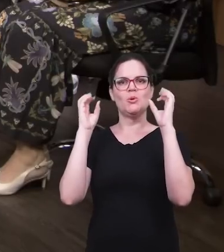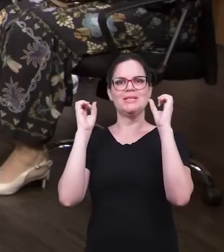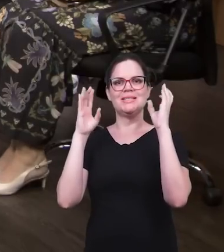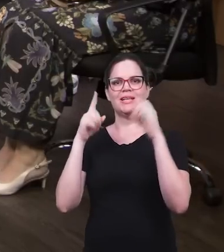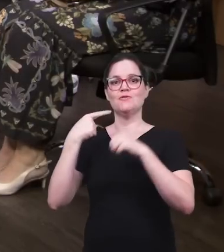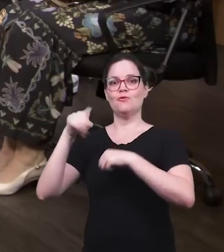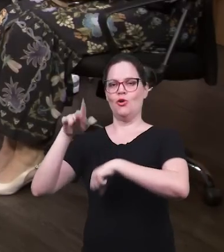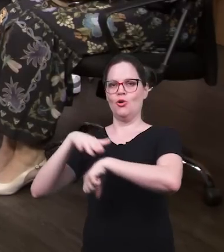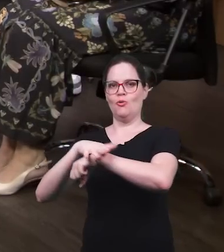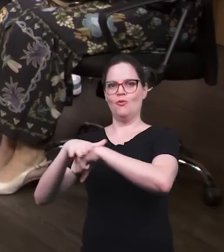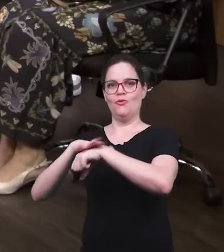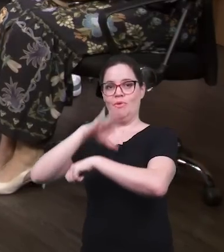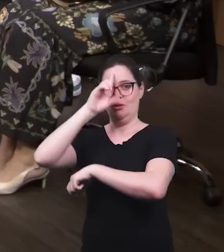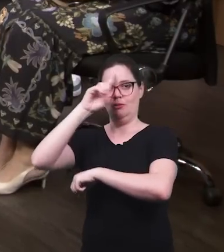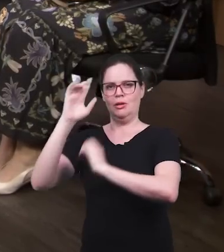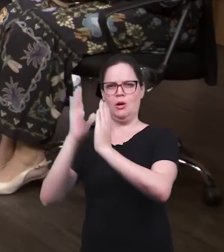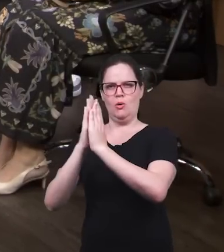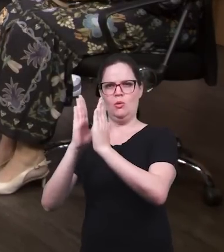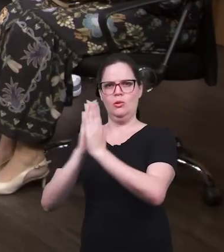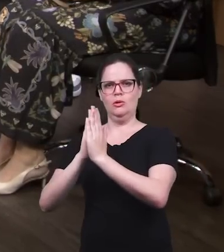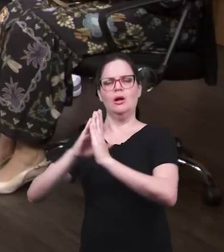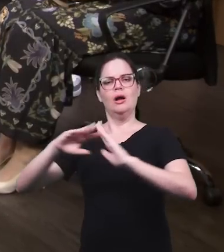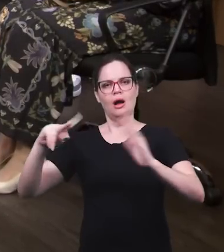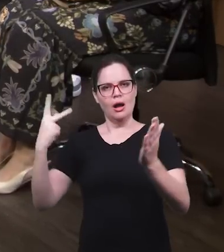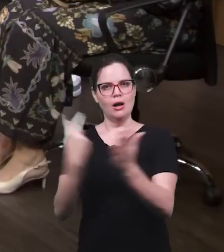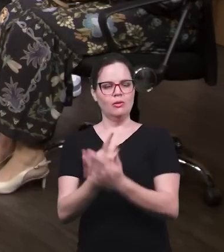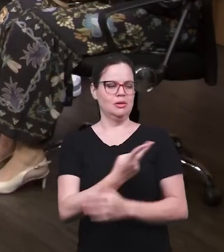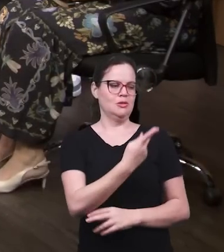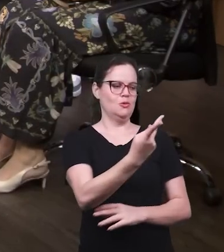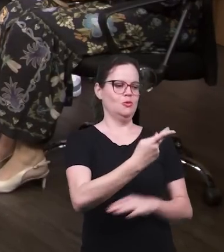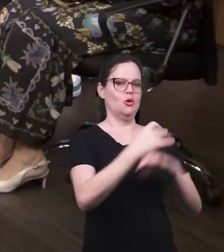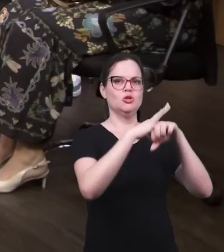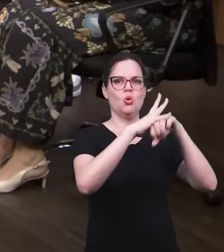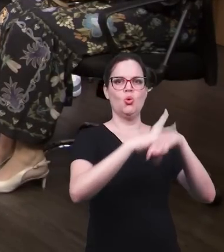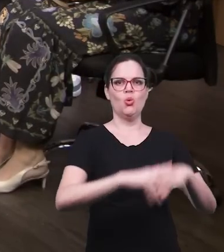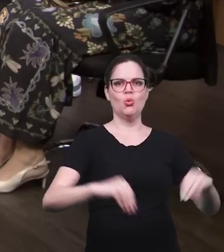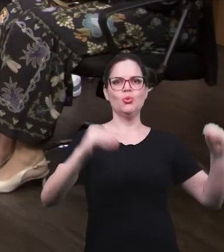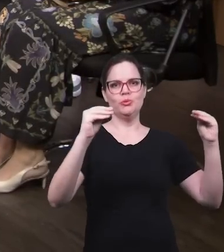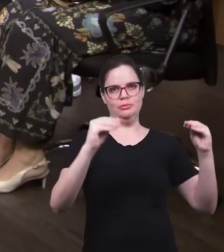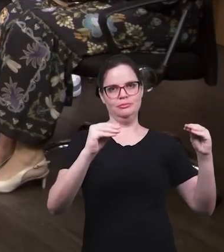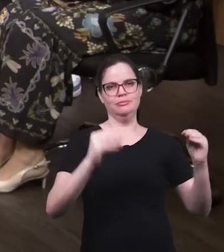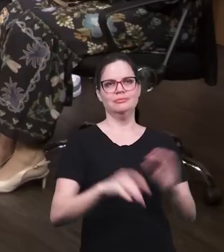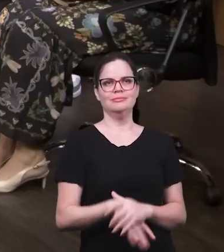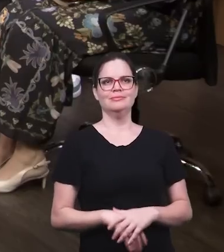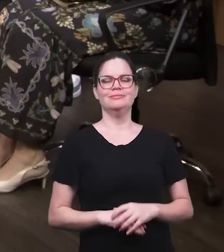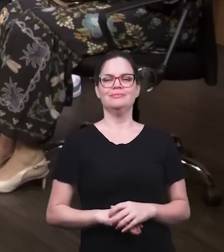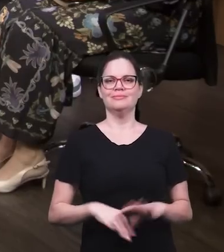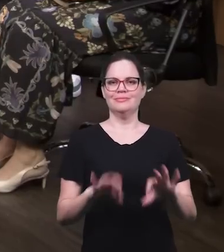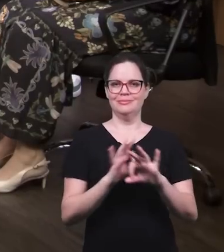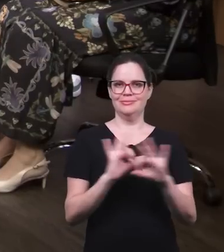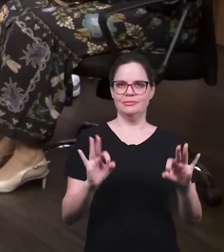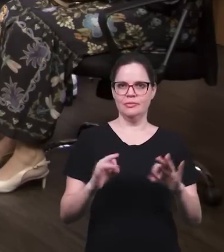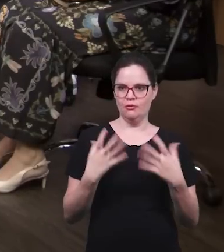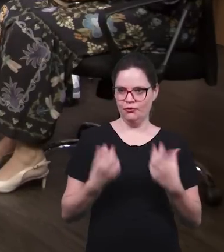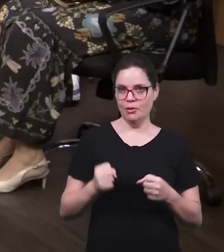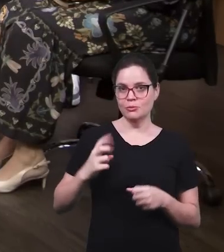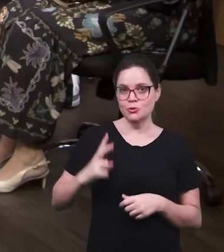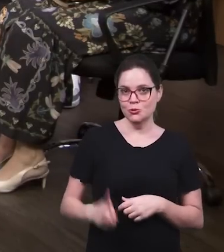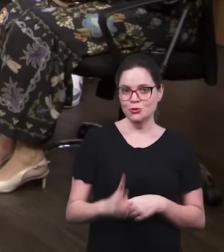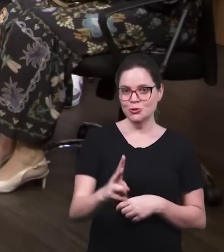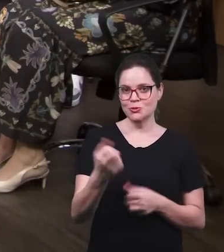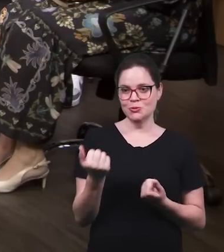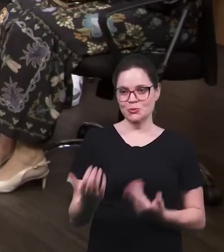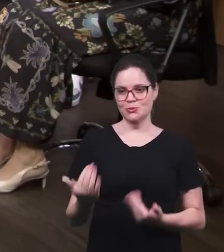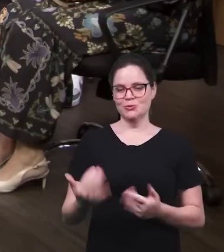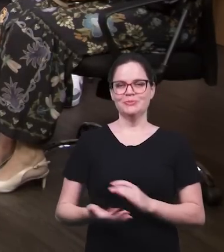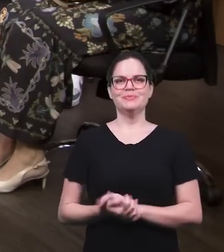remédio, medicação. Uhum. Então, eu acho que isso é um aprendizado importante, né? Muito bom. Karina, vamos continuar